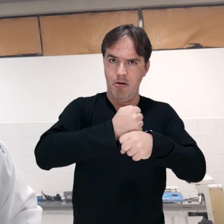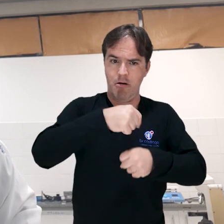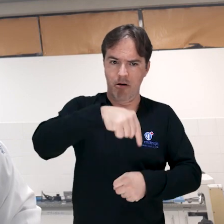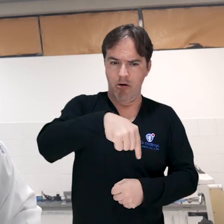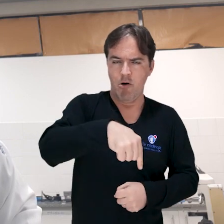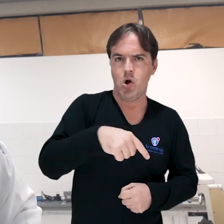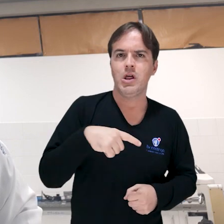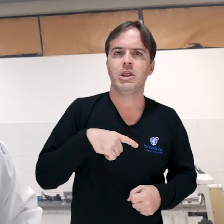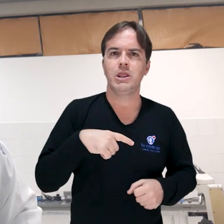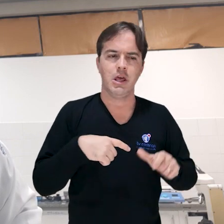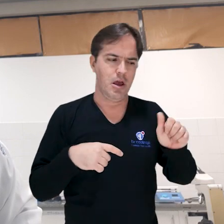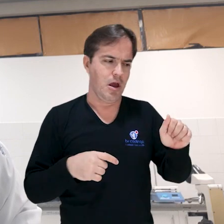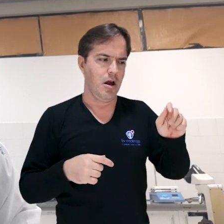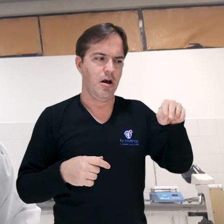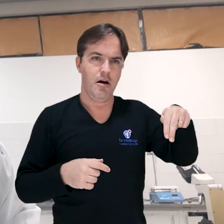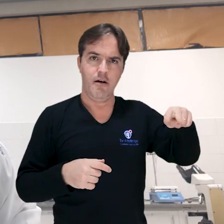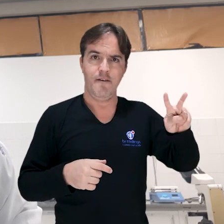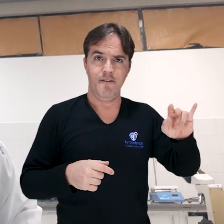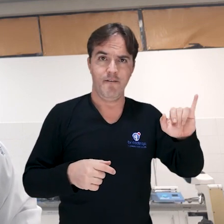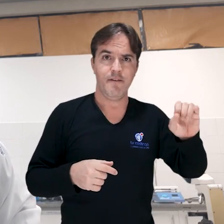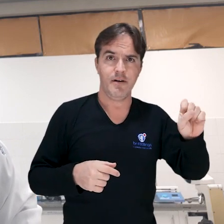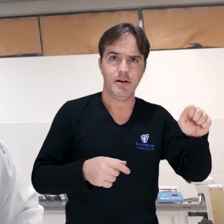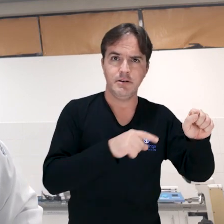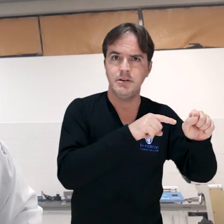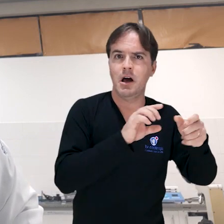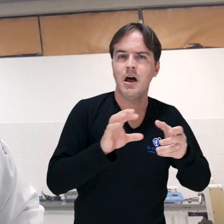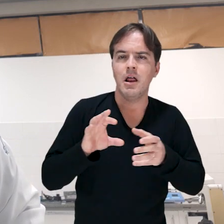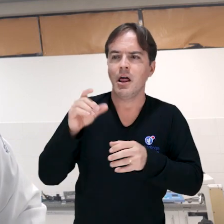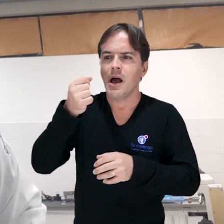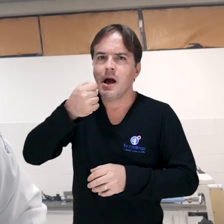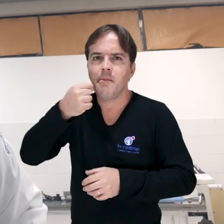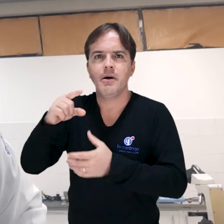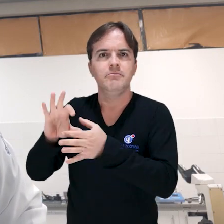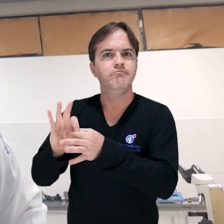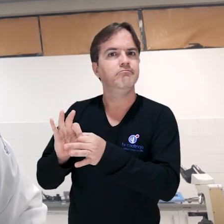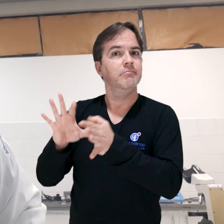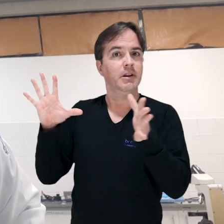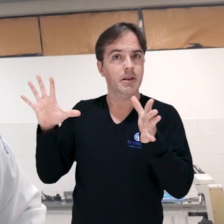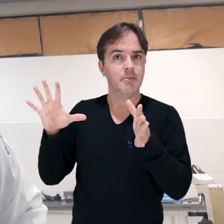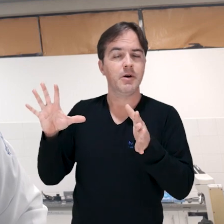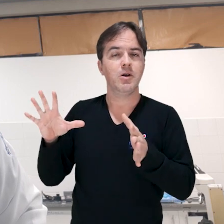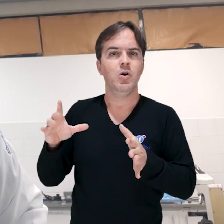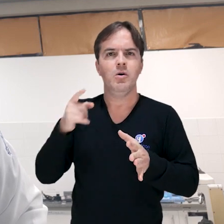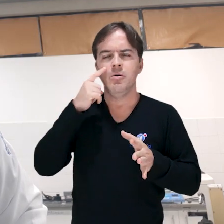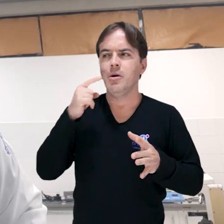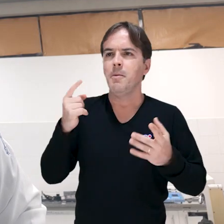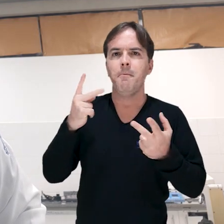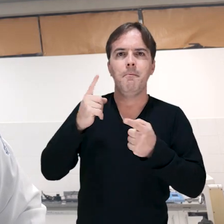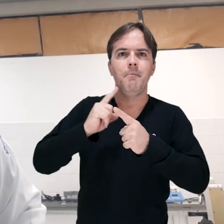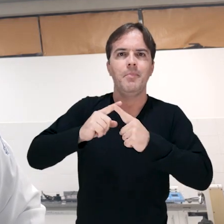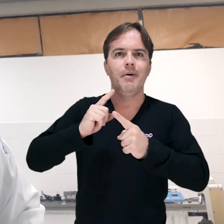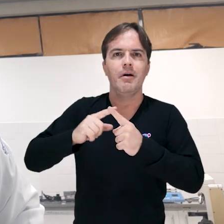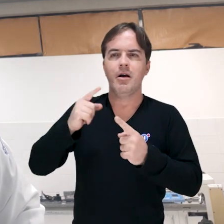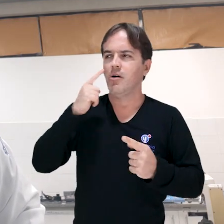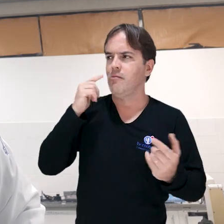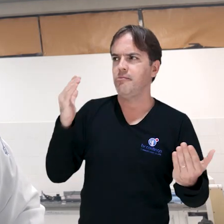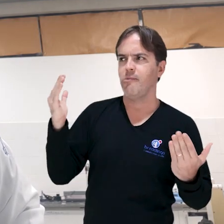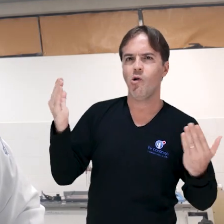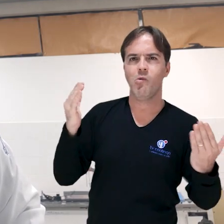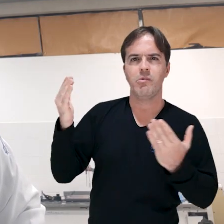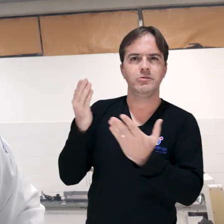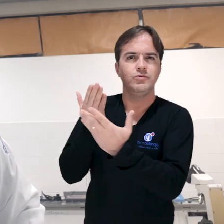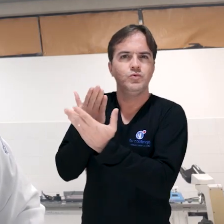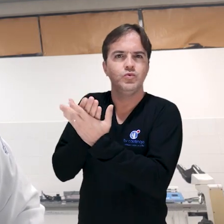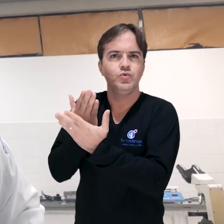faz uma liberação no sentido mais emergencial e também fazendo alusão aos estudos clínicos que foram